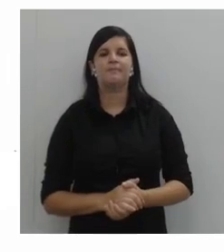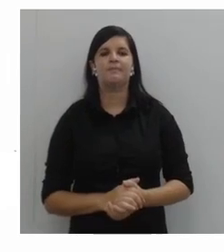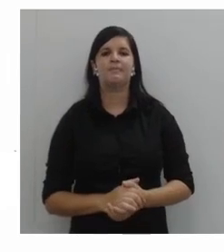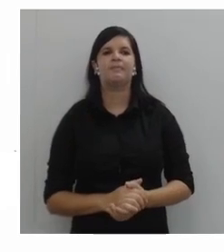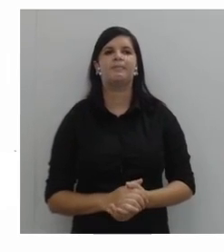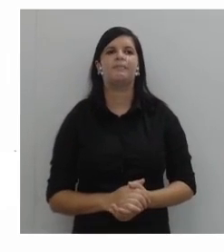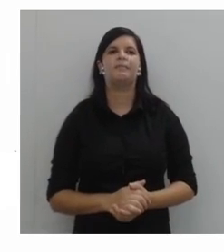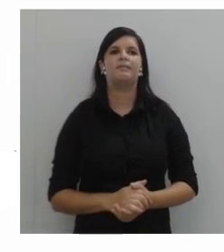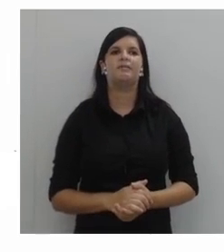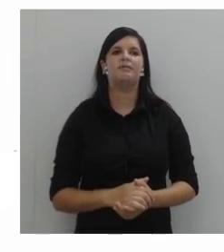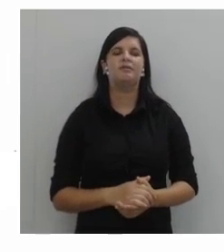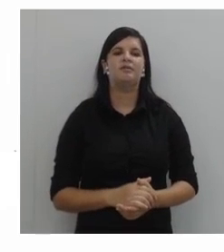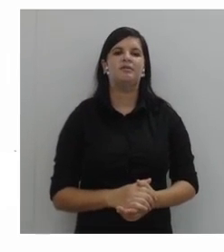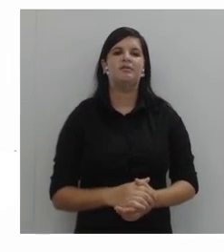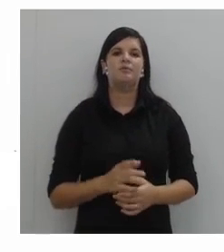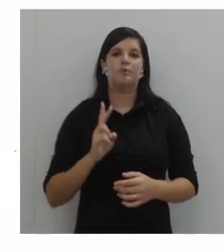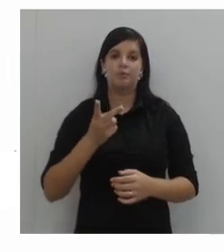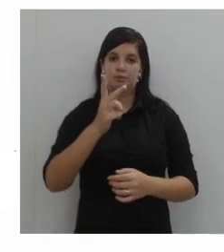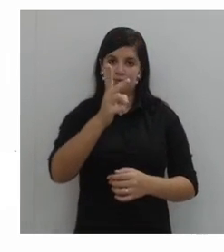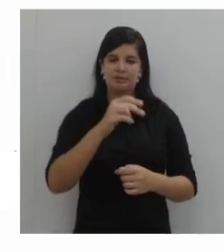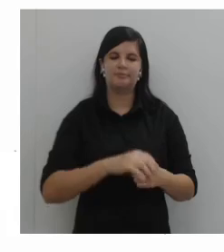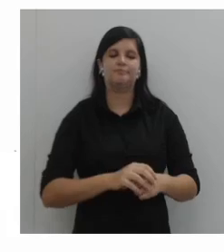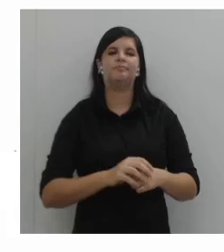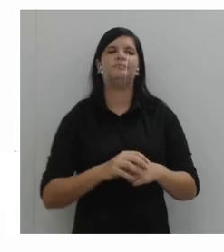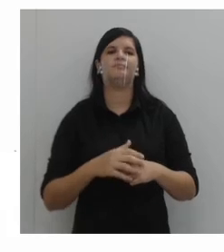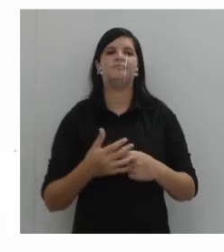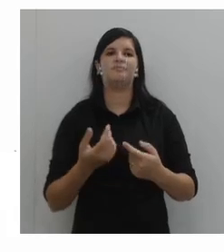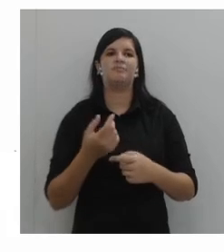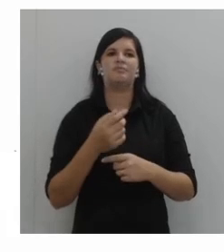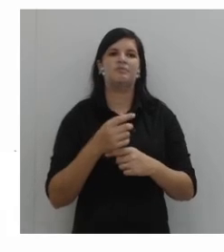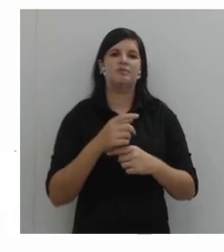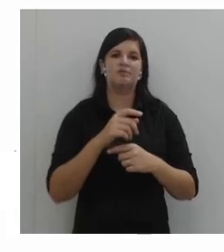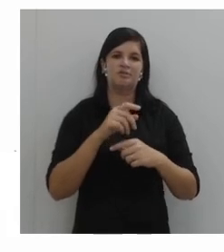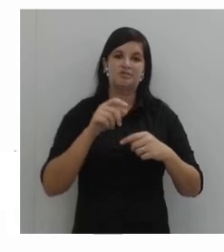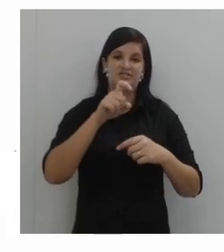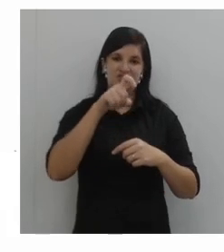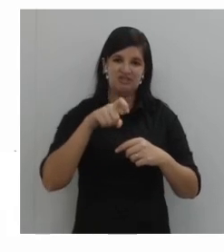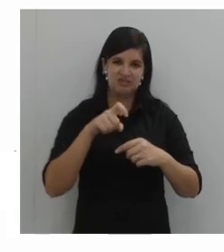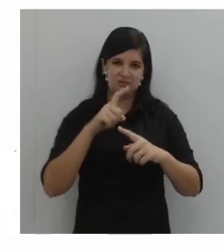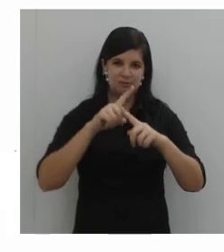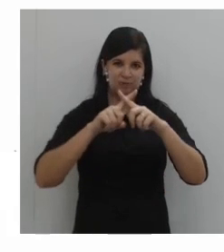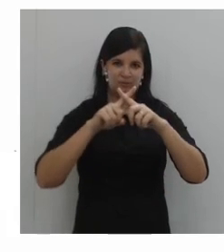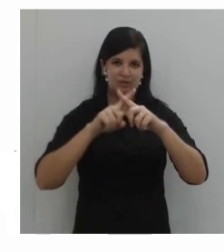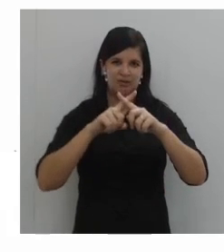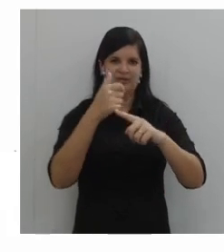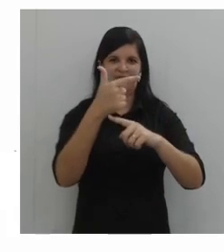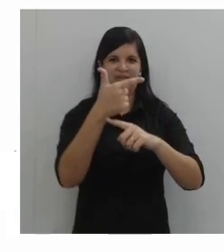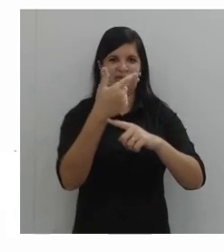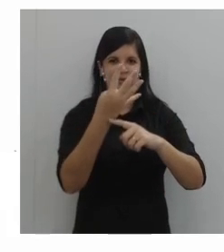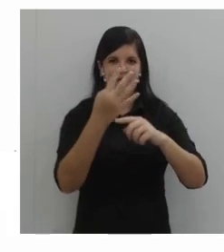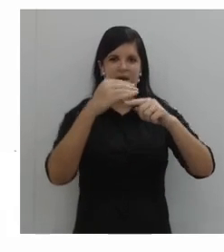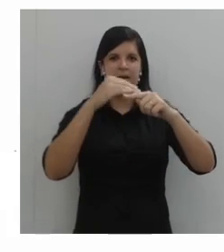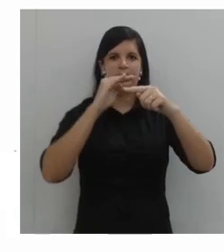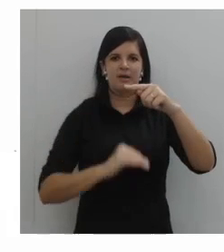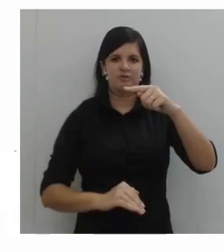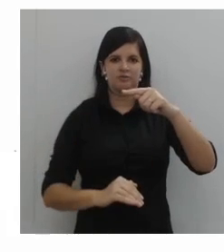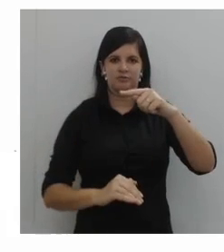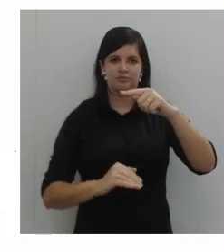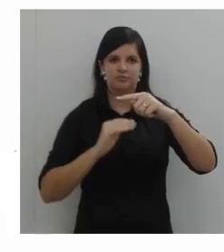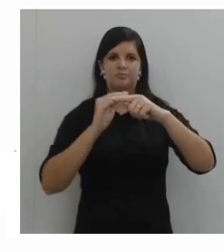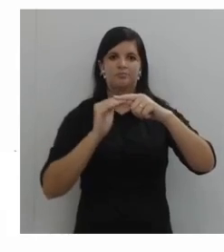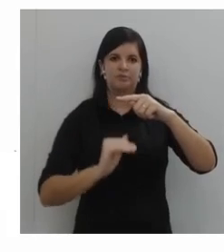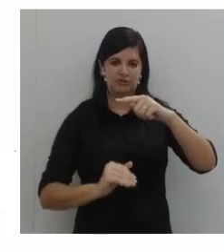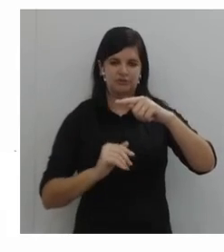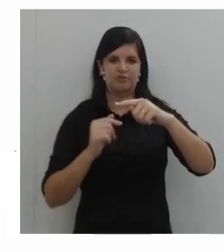ainda, continuando aqui, você sabe que quem multiplica o x, que no caso aqui é o 24, ele vai passar